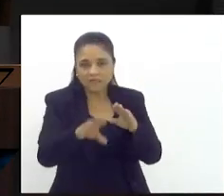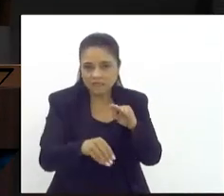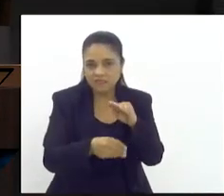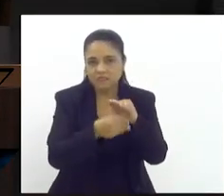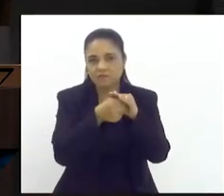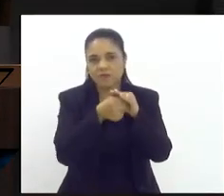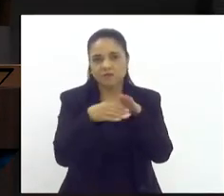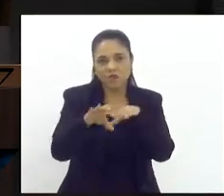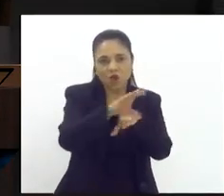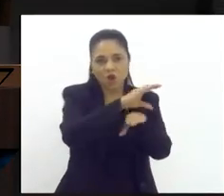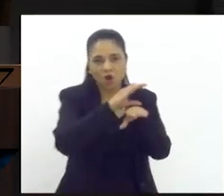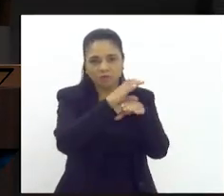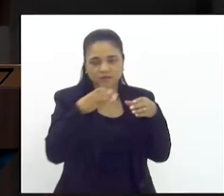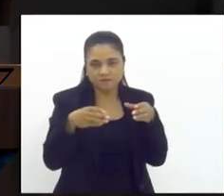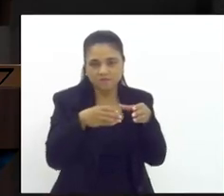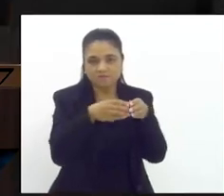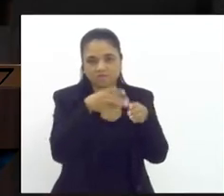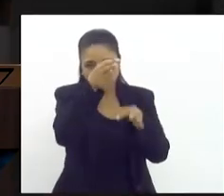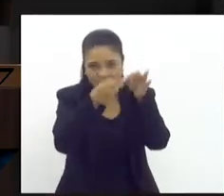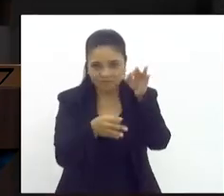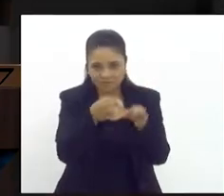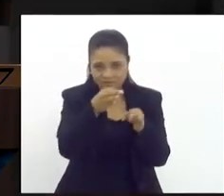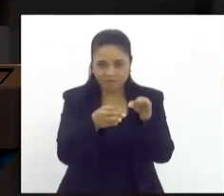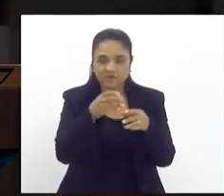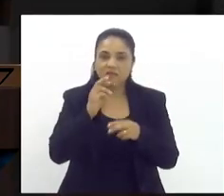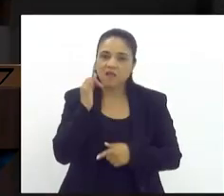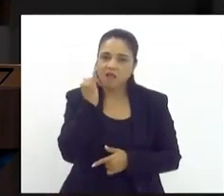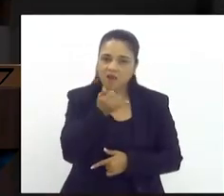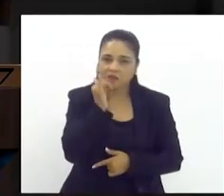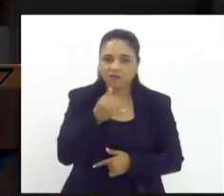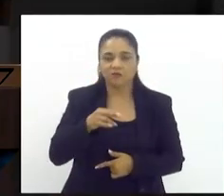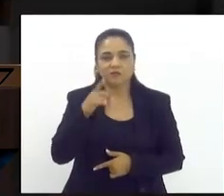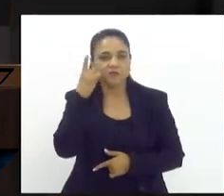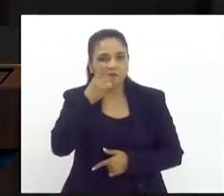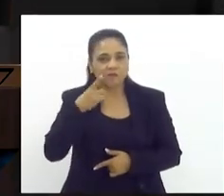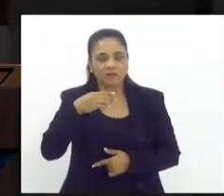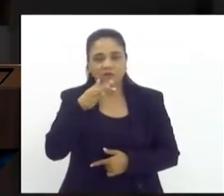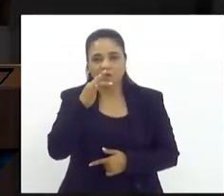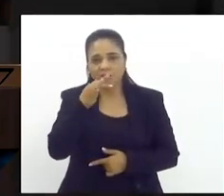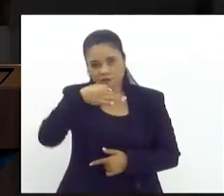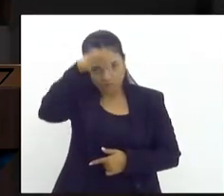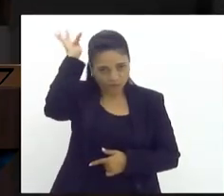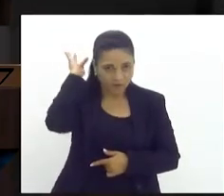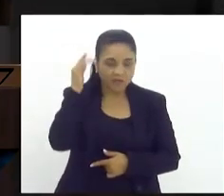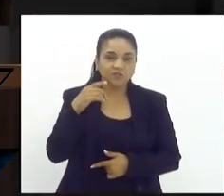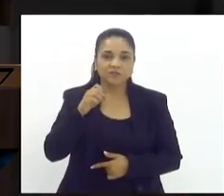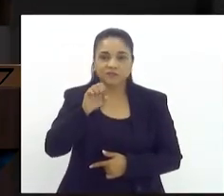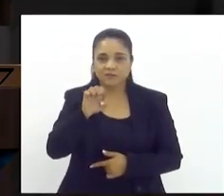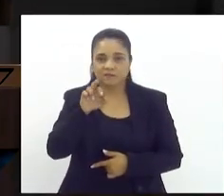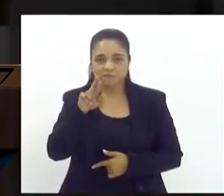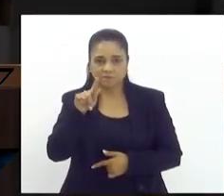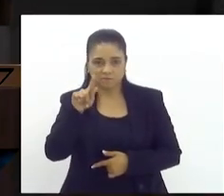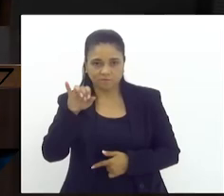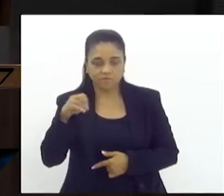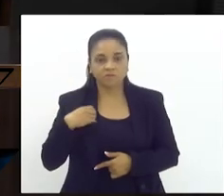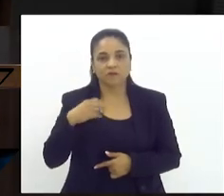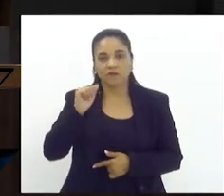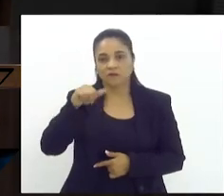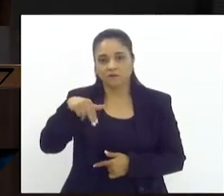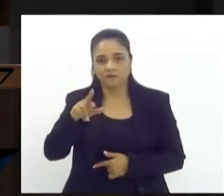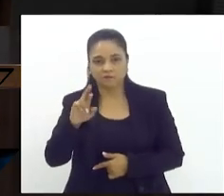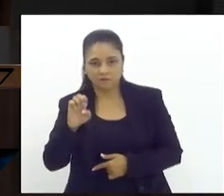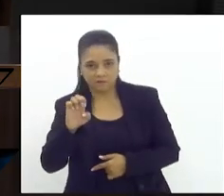da comissão de constituição e justiça relatores deputados Fred Pacheco Dr Serginho e André Correia